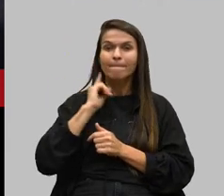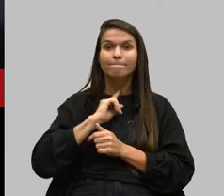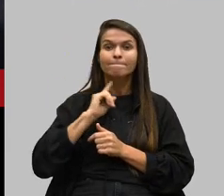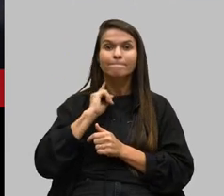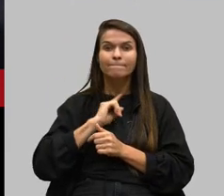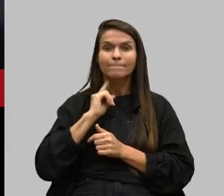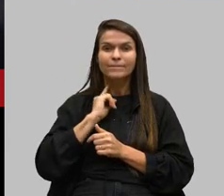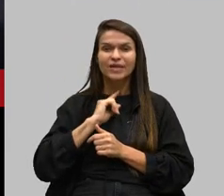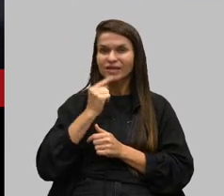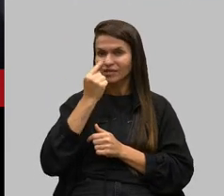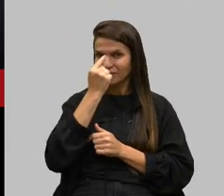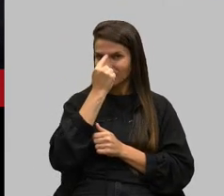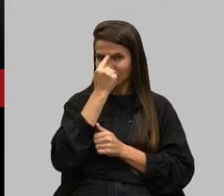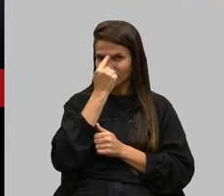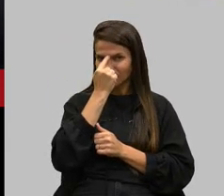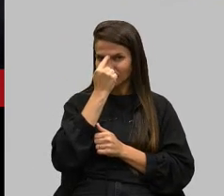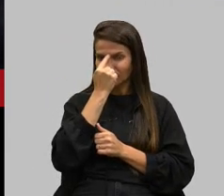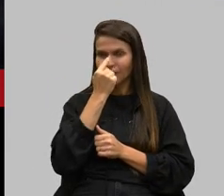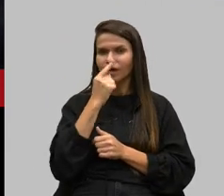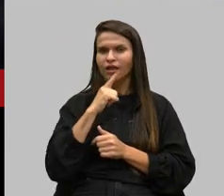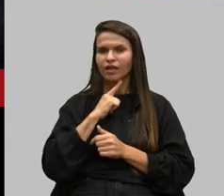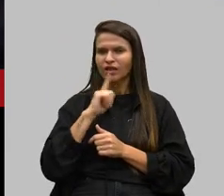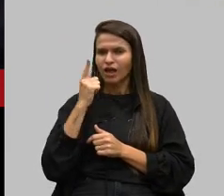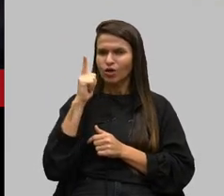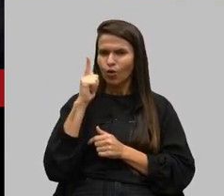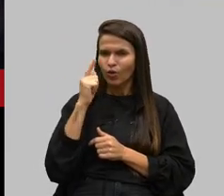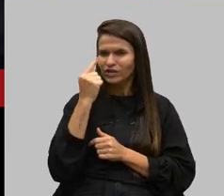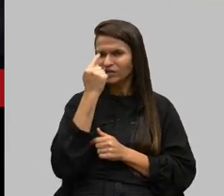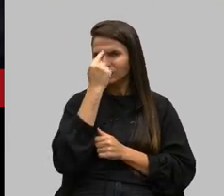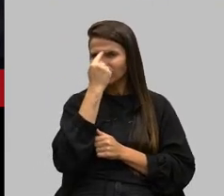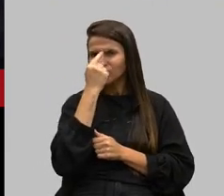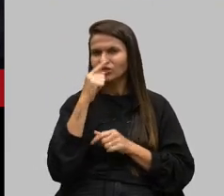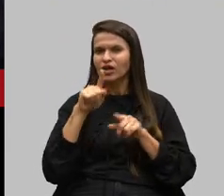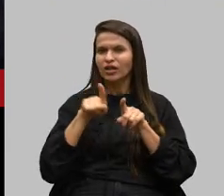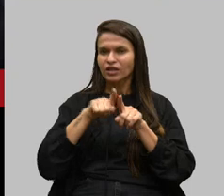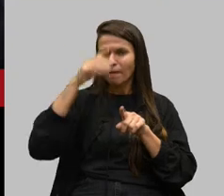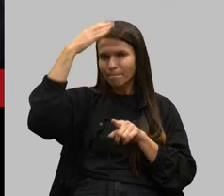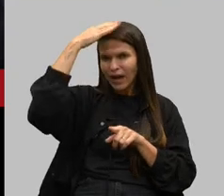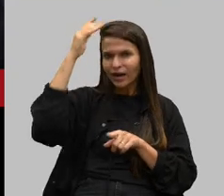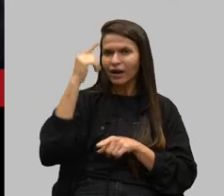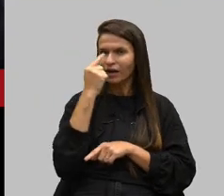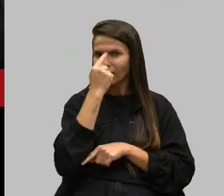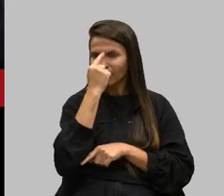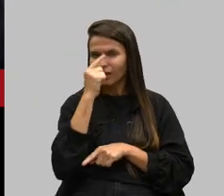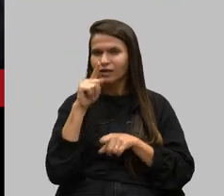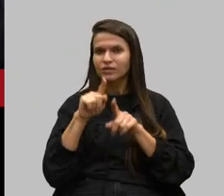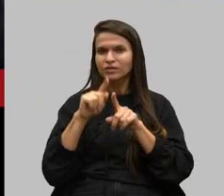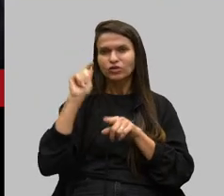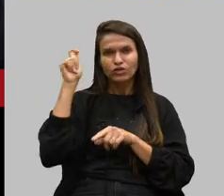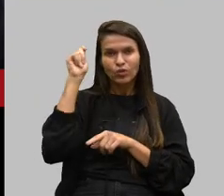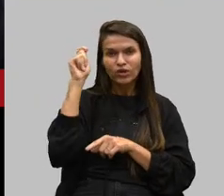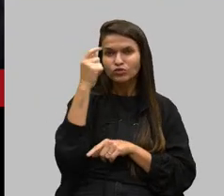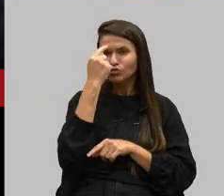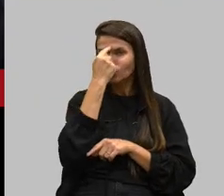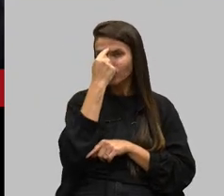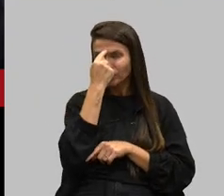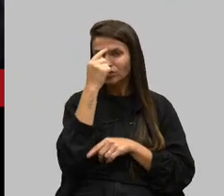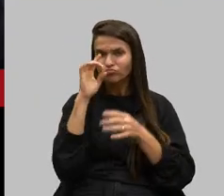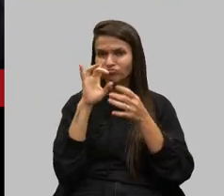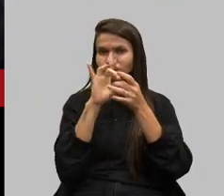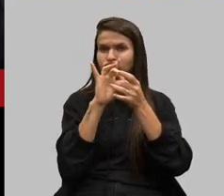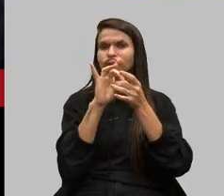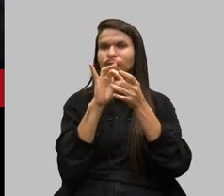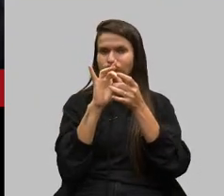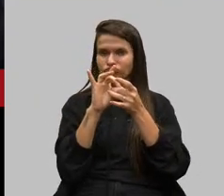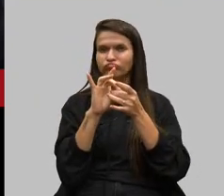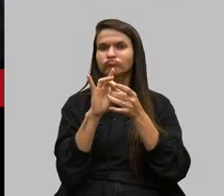Minas Índia tem Goiás índia Paraná índia Santa Catarina Índia e Rio Grande do Sul índia isso esse pessoal já